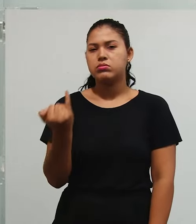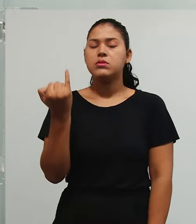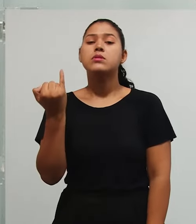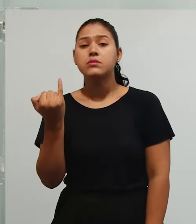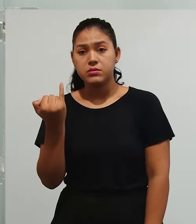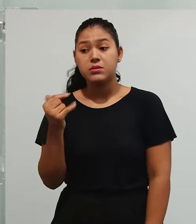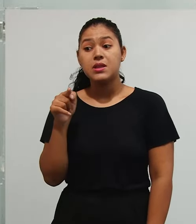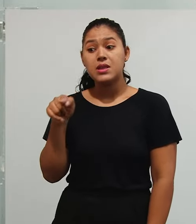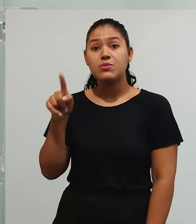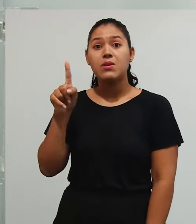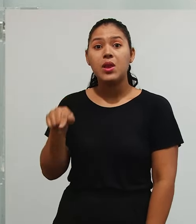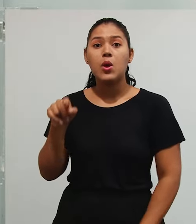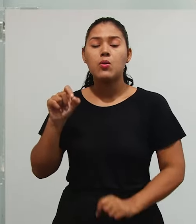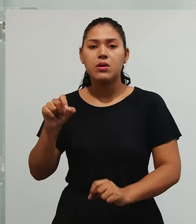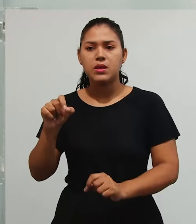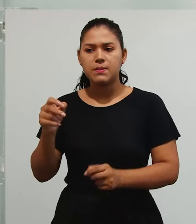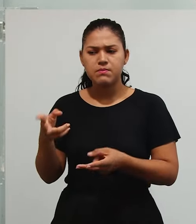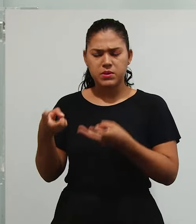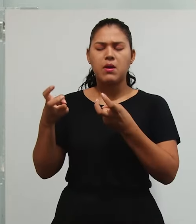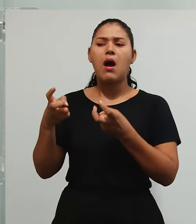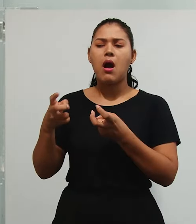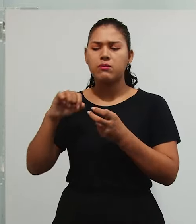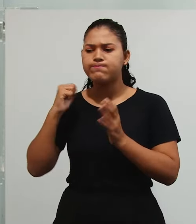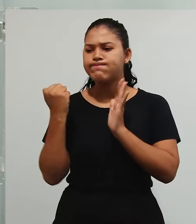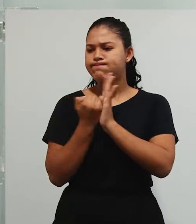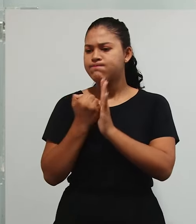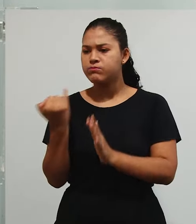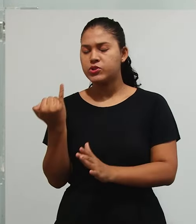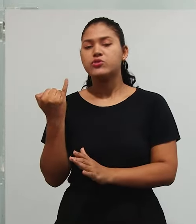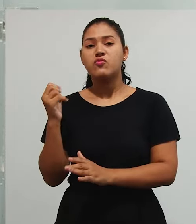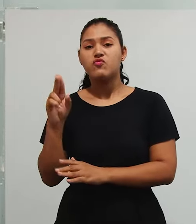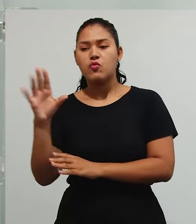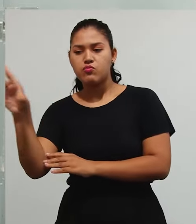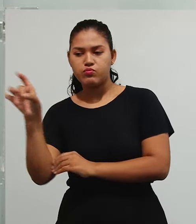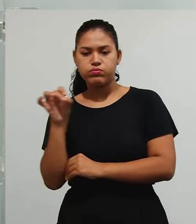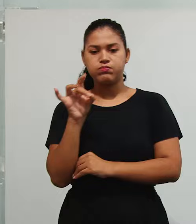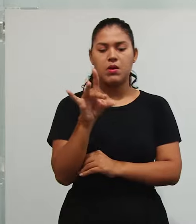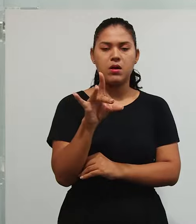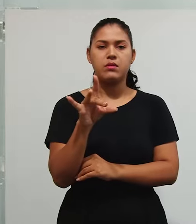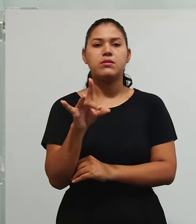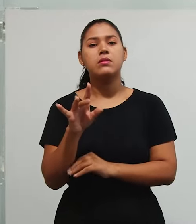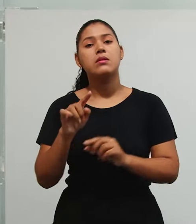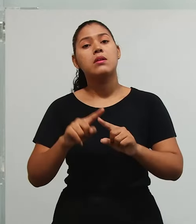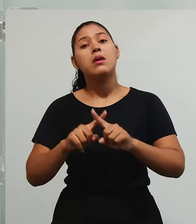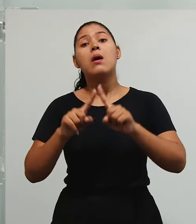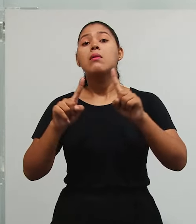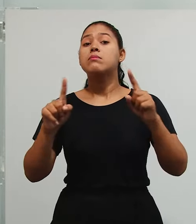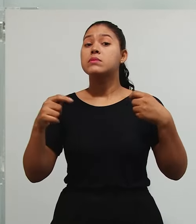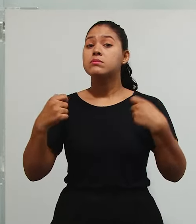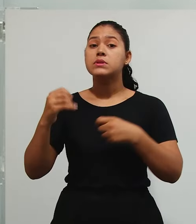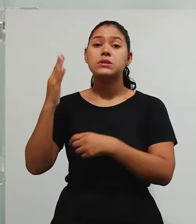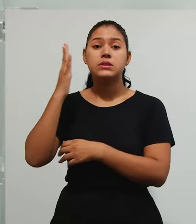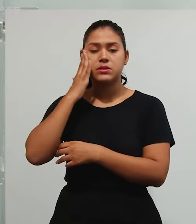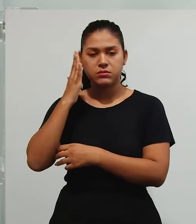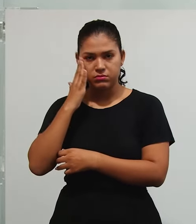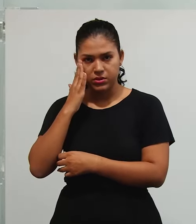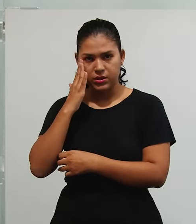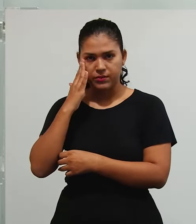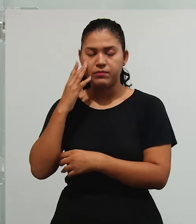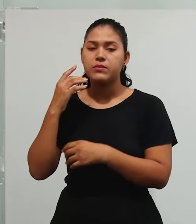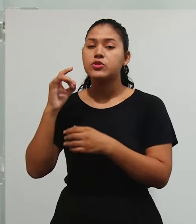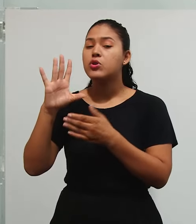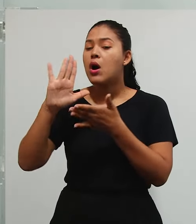achou marcante? Você vai trazer para cá. Agora, você vai dar destaque a alguns trechos